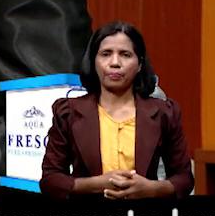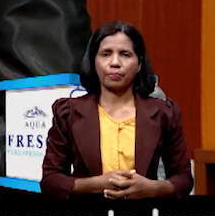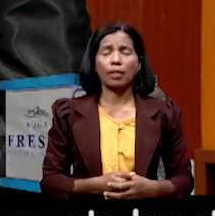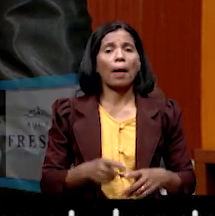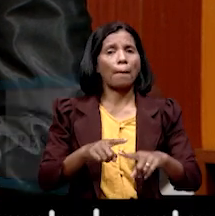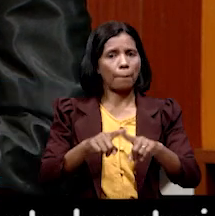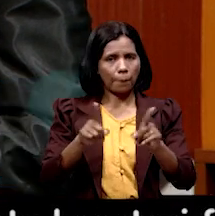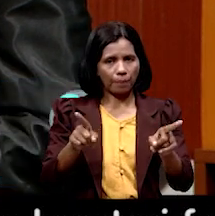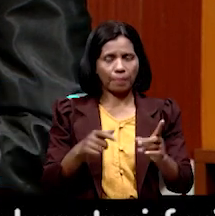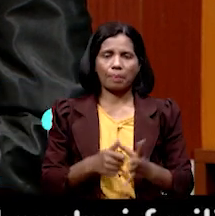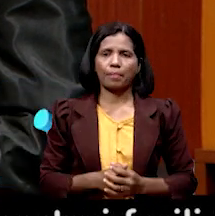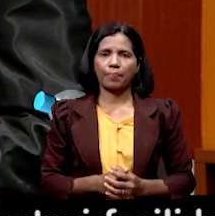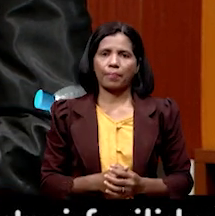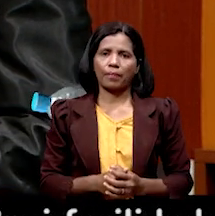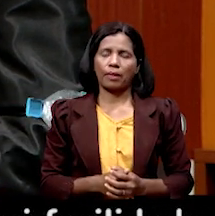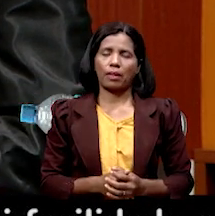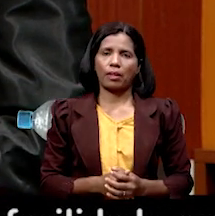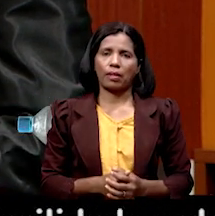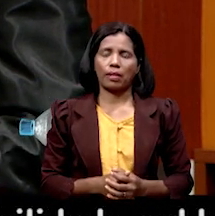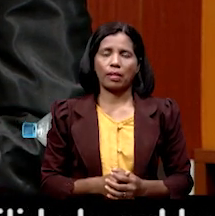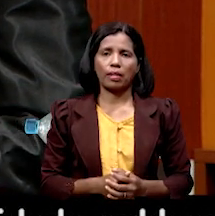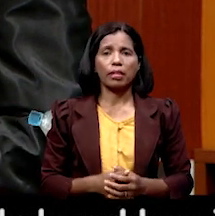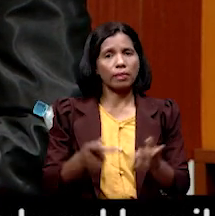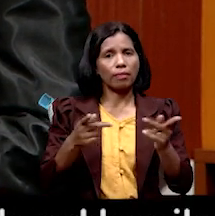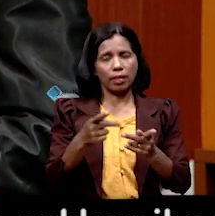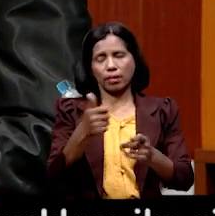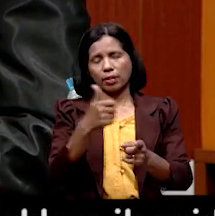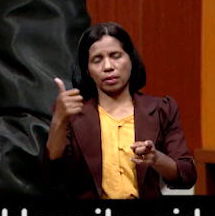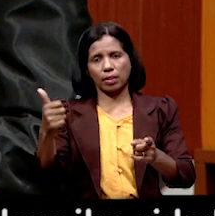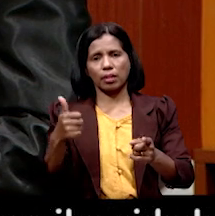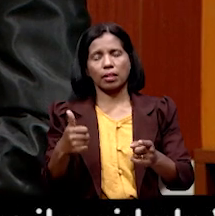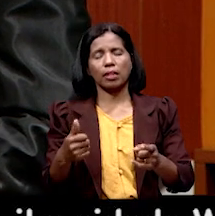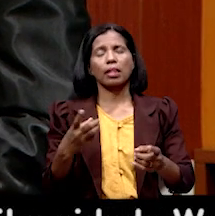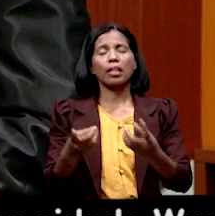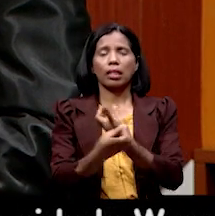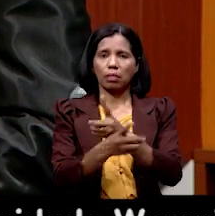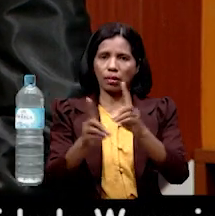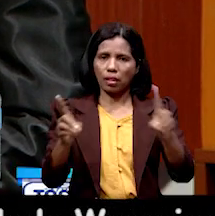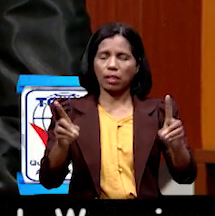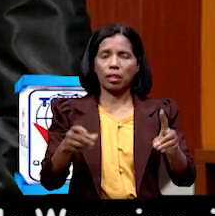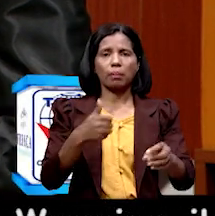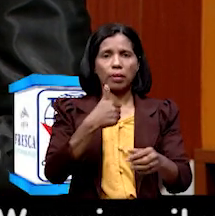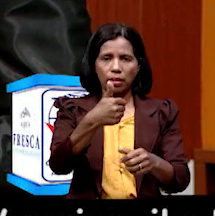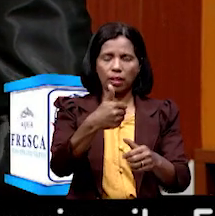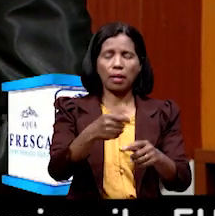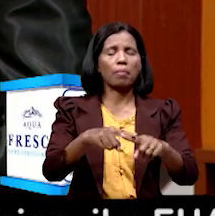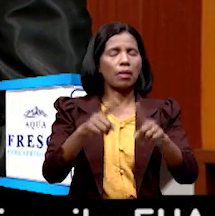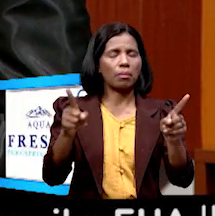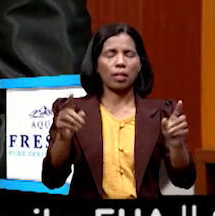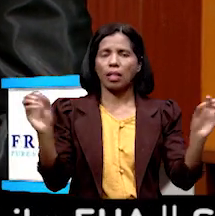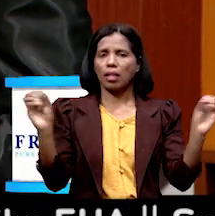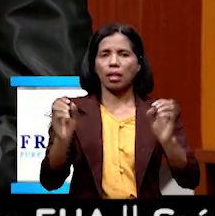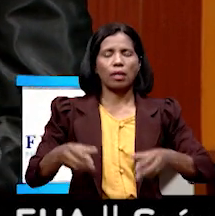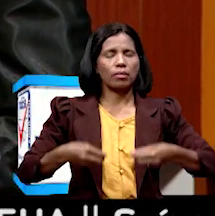Maybe ya parti ida indeks demokrasi ini media maybe lafo